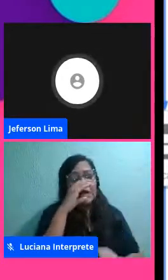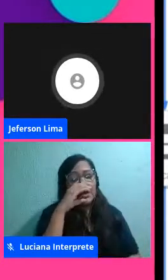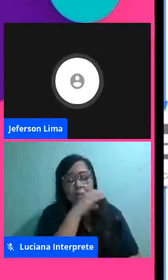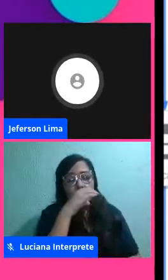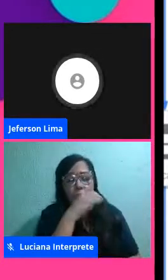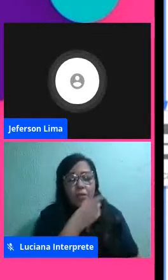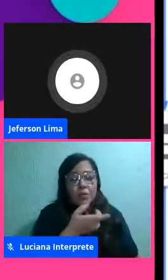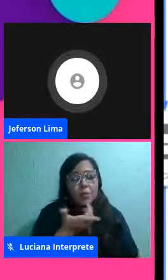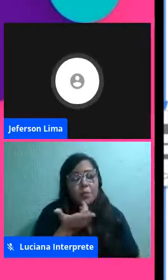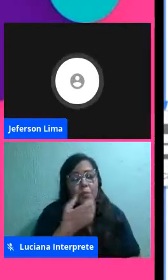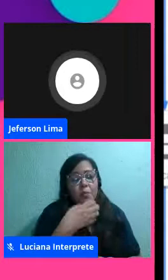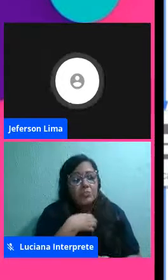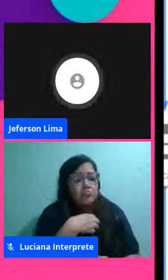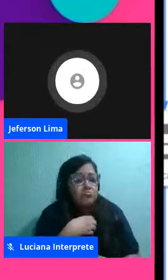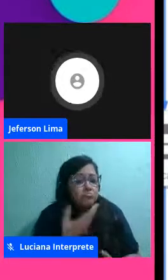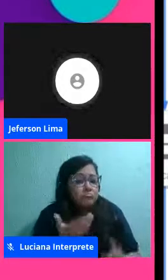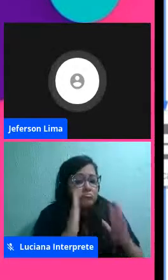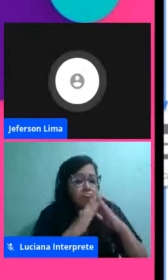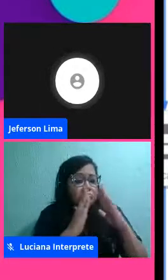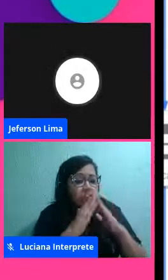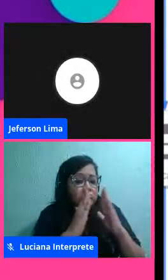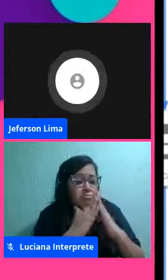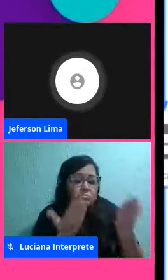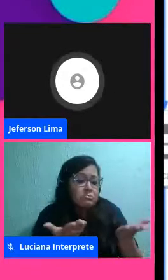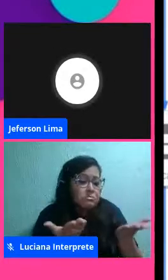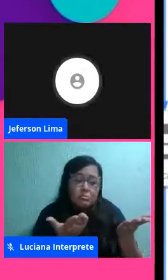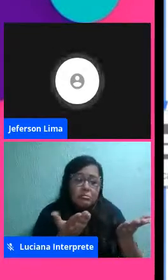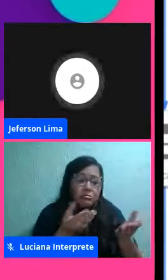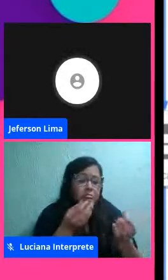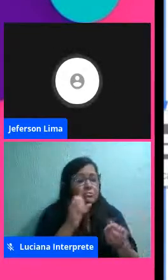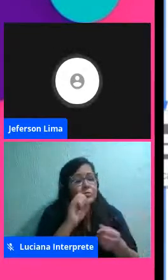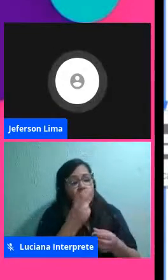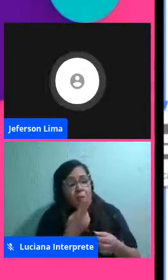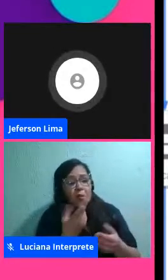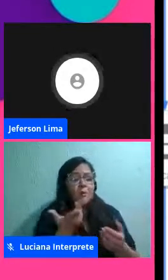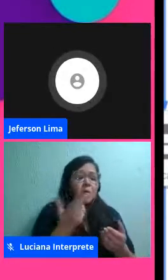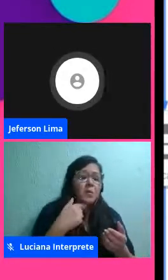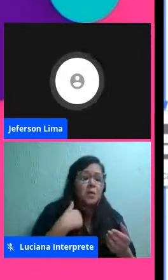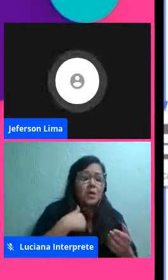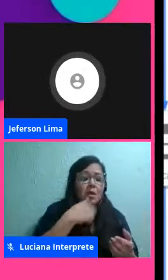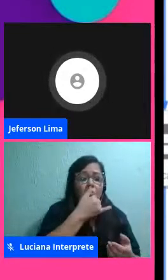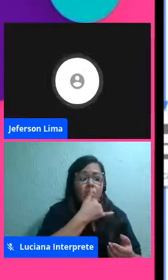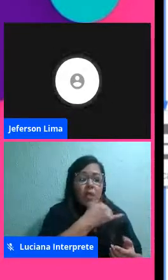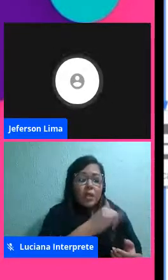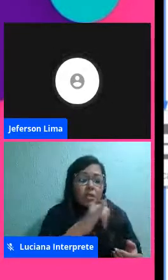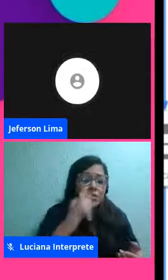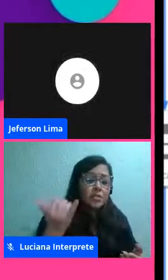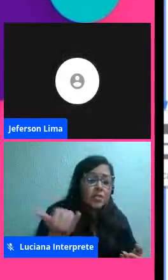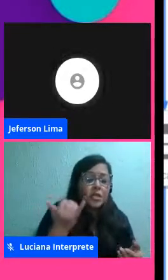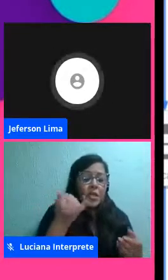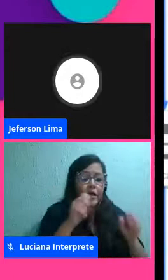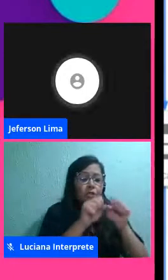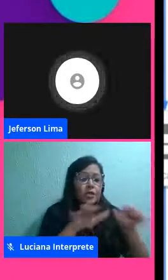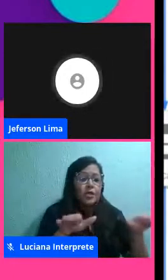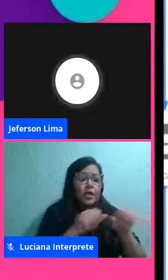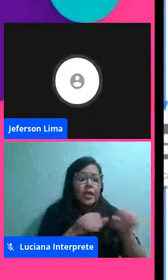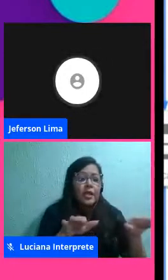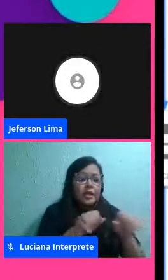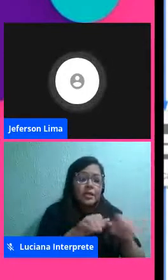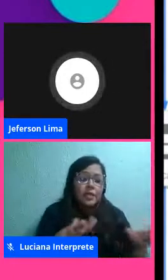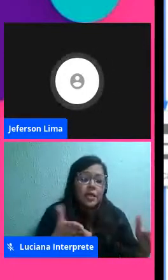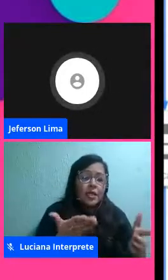gastando a conta de eletricidade, ela subiu conforme a temperatura baixava. Então, quer dizer